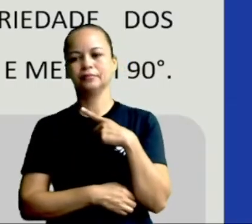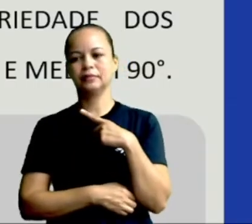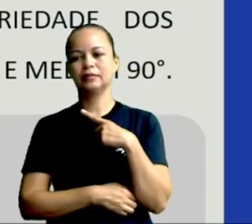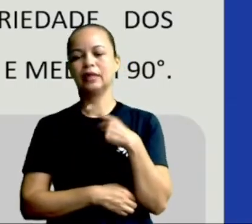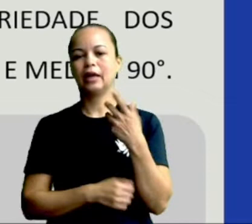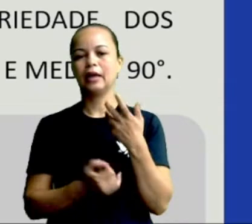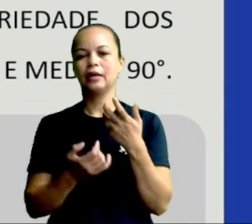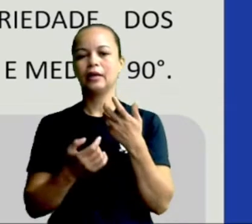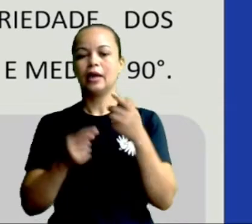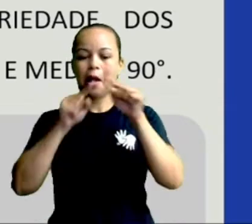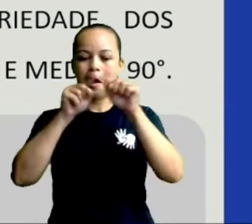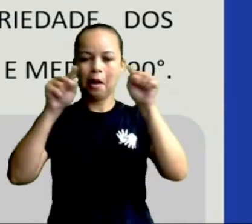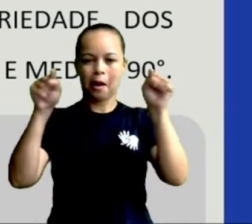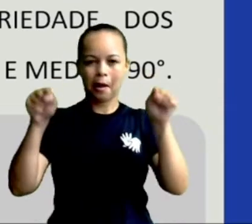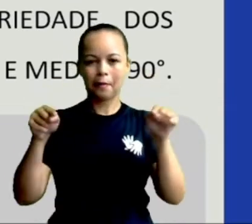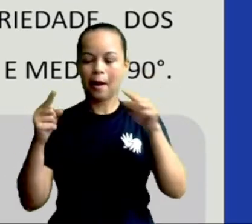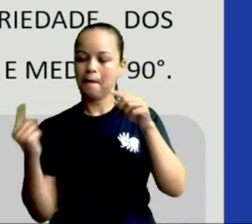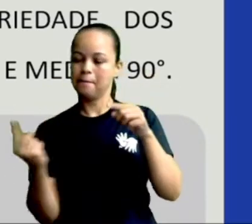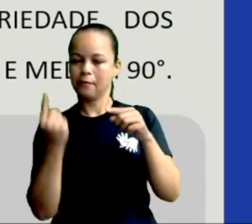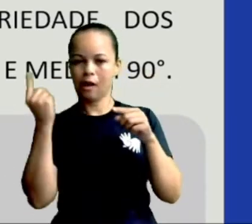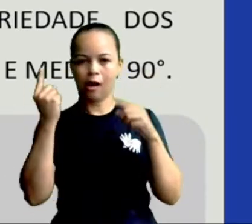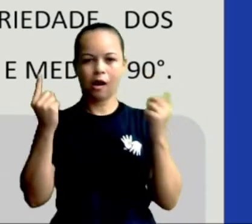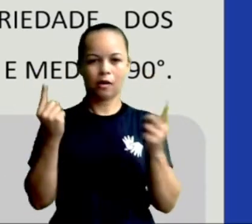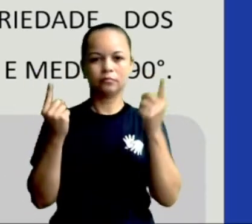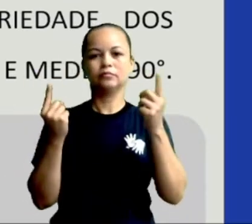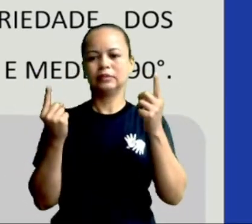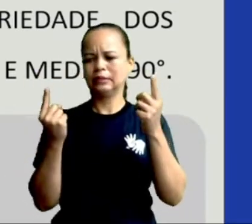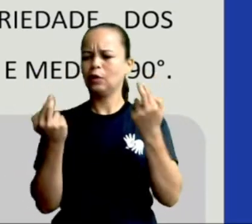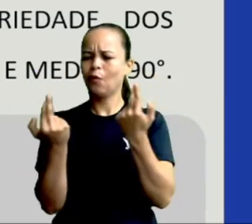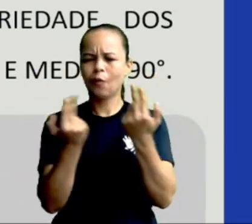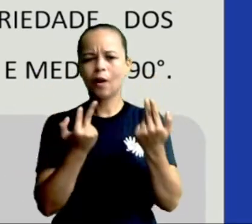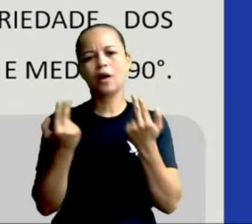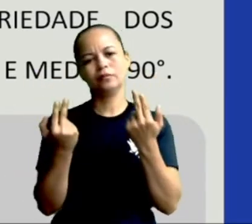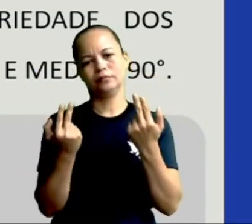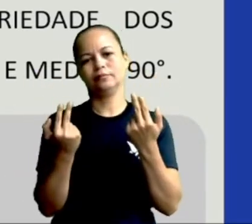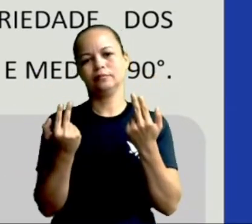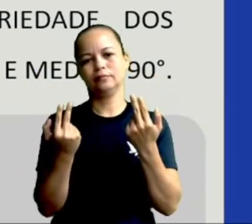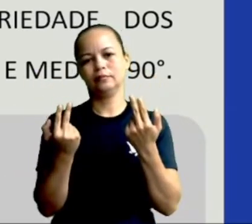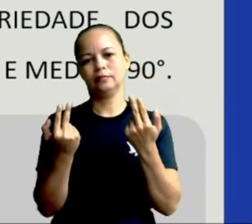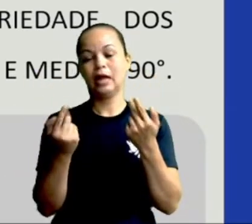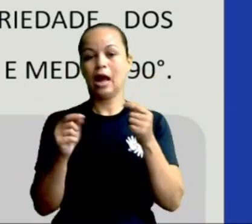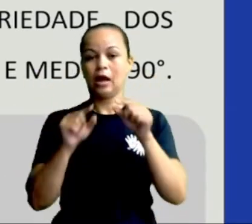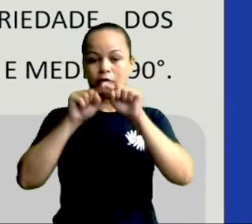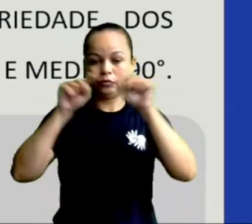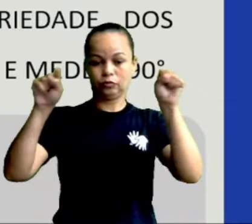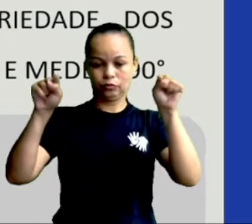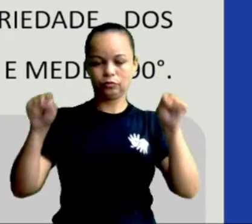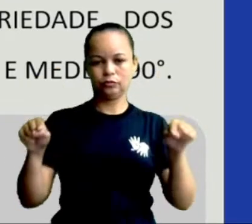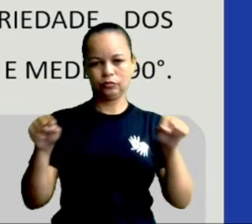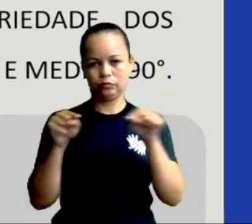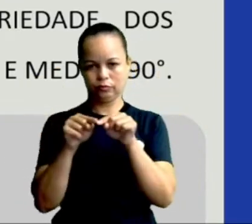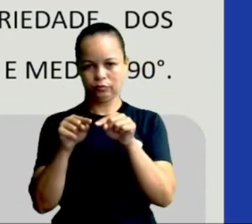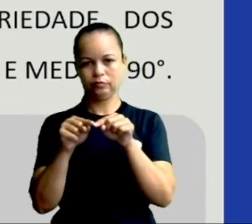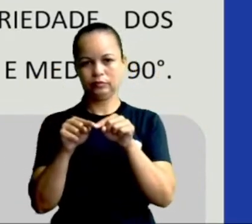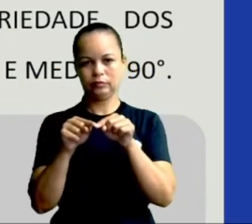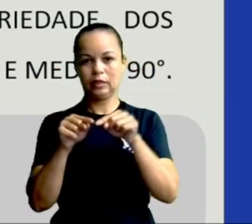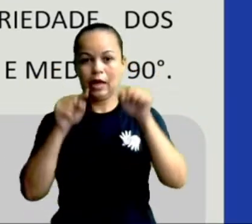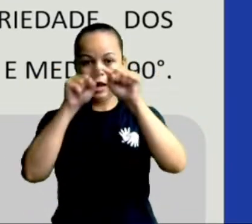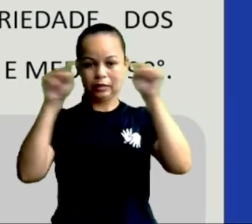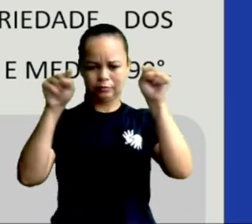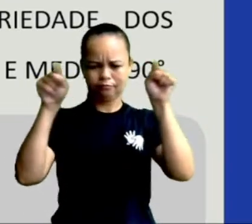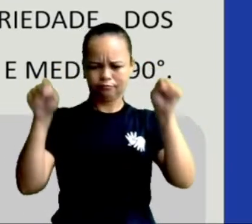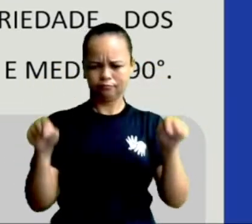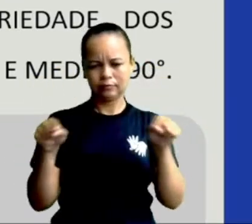uma medida na altura e outra no comprimento. As duas não são iguais, né, a altura e o comprimento. Mas